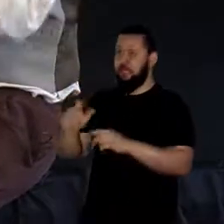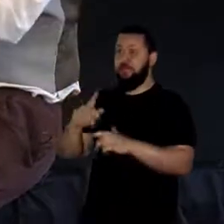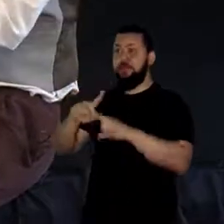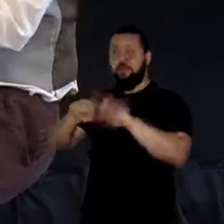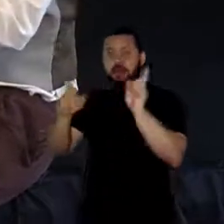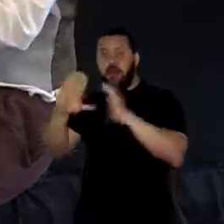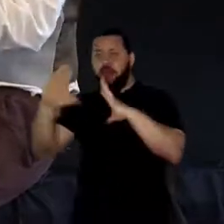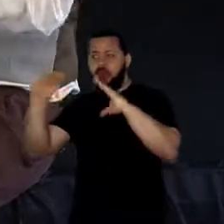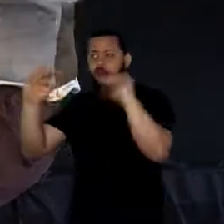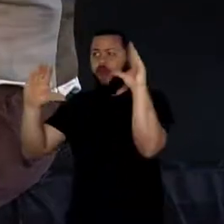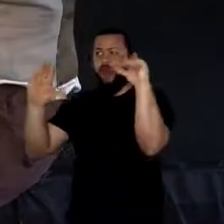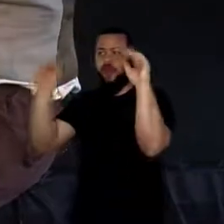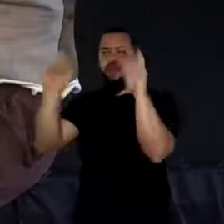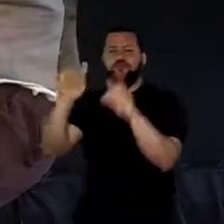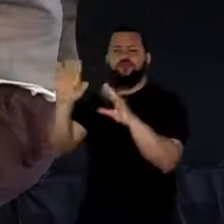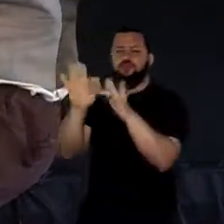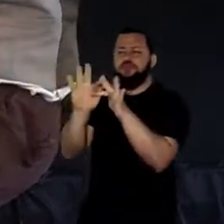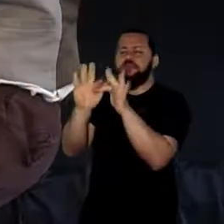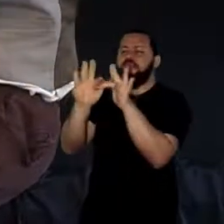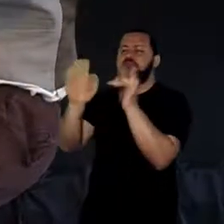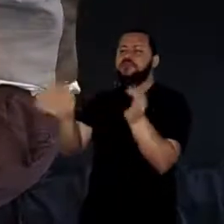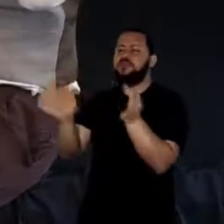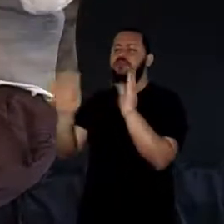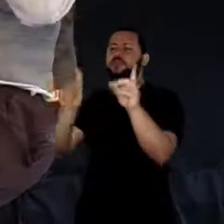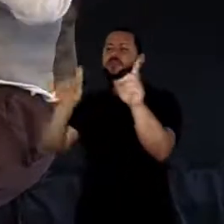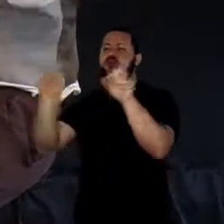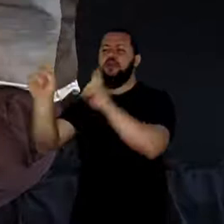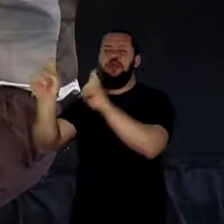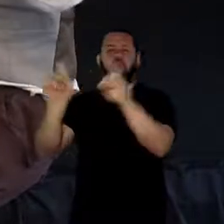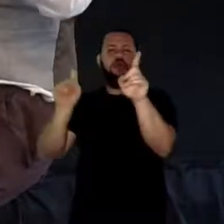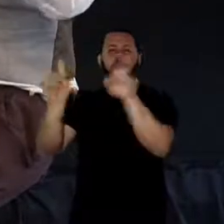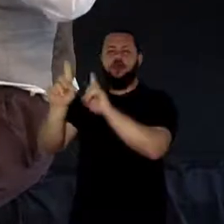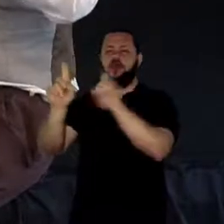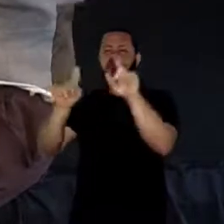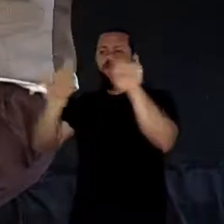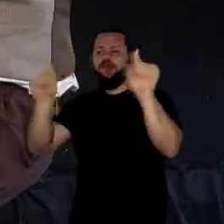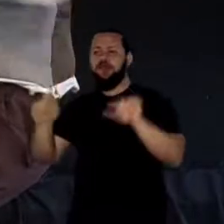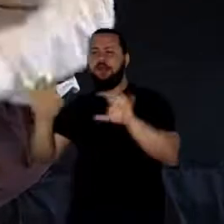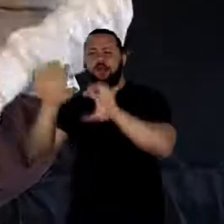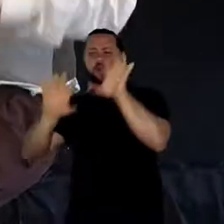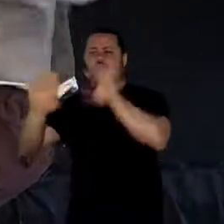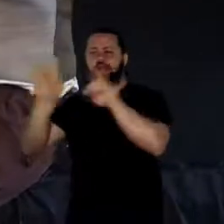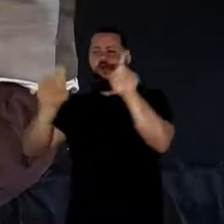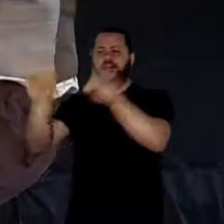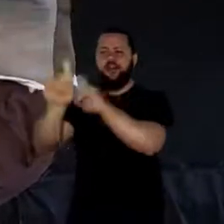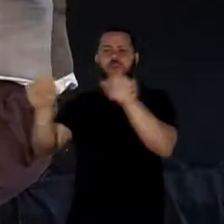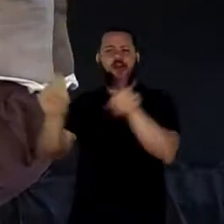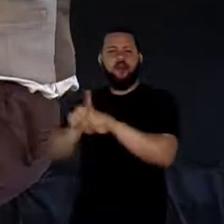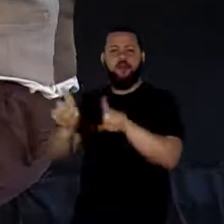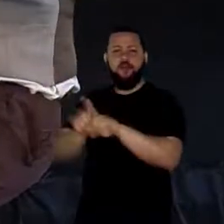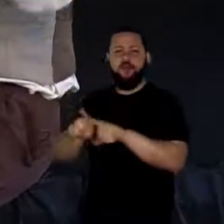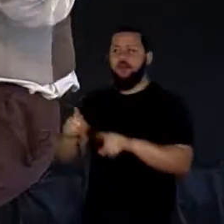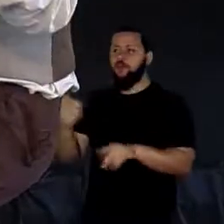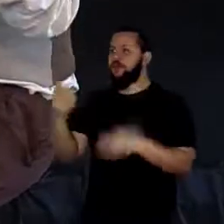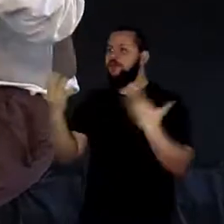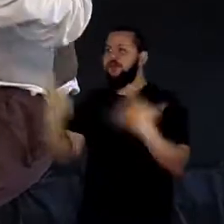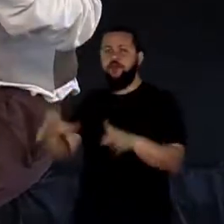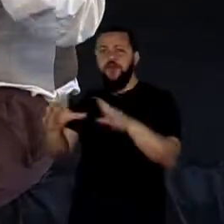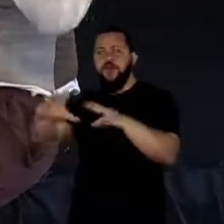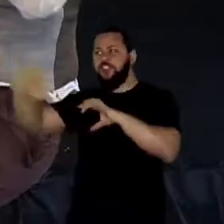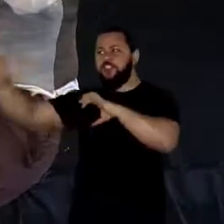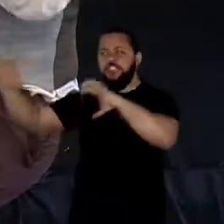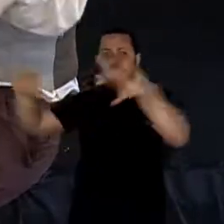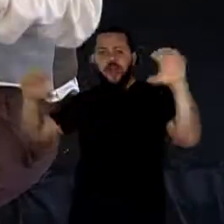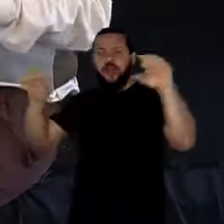cenário diferencial, né? Porque sempre a gente vê aquele cenário parado atrás. Eu disse, não, eu quero mudar. Eu não quero arrancar nada, eu quero que ele esteja ali. E isso daí o